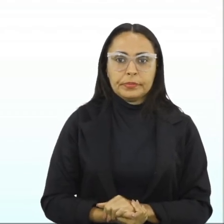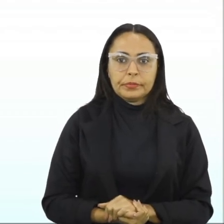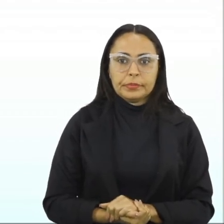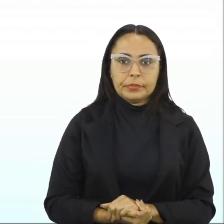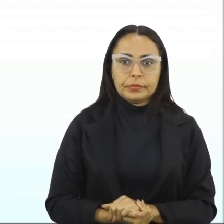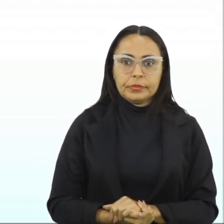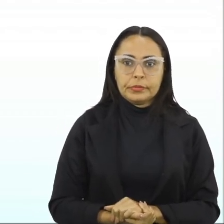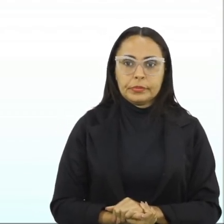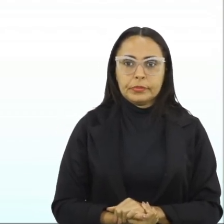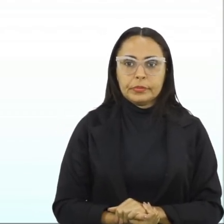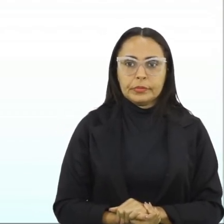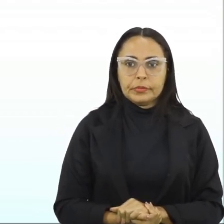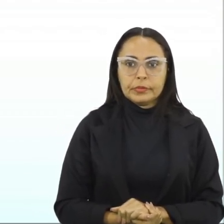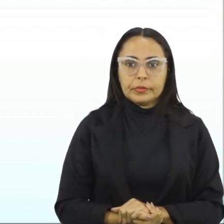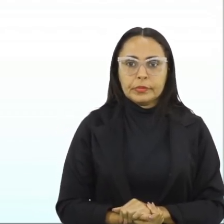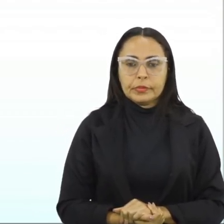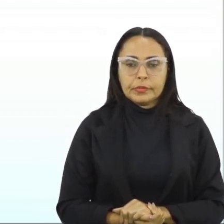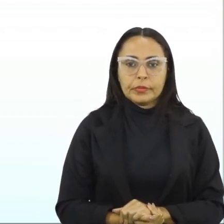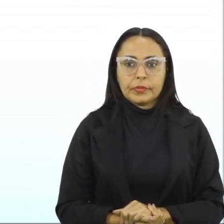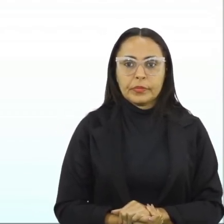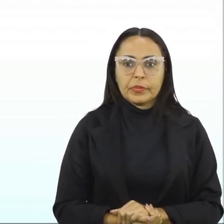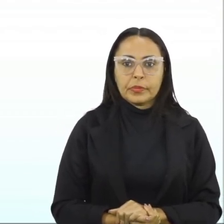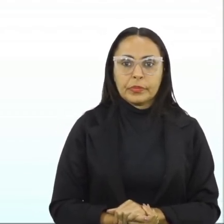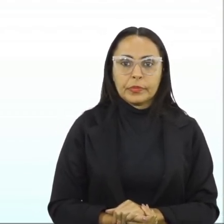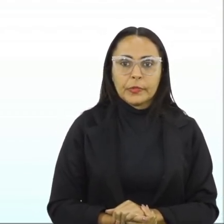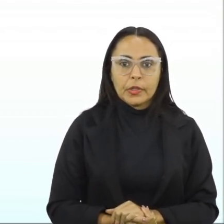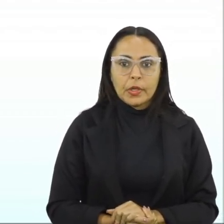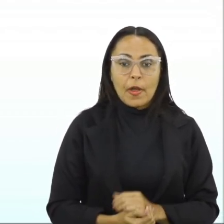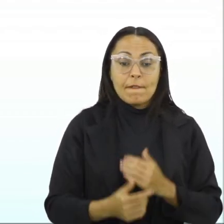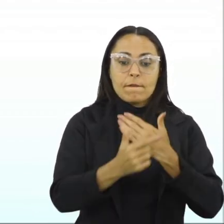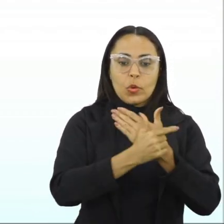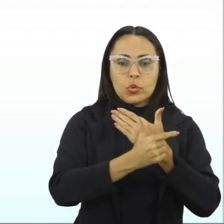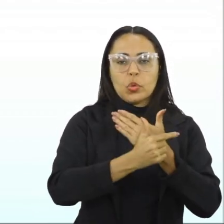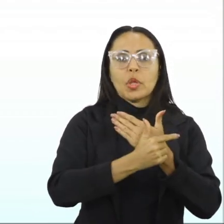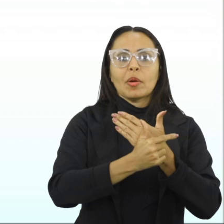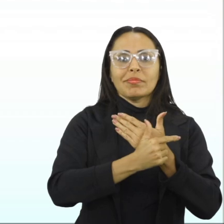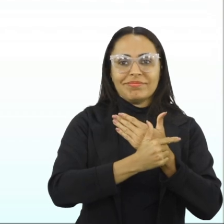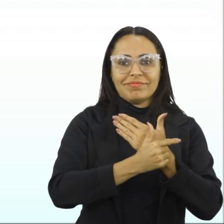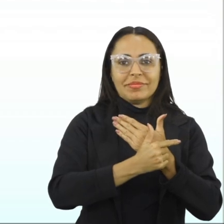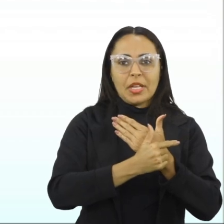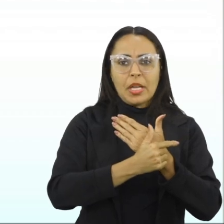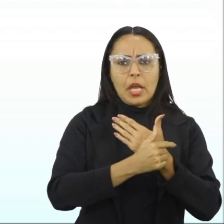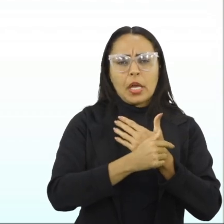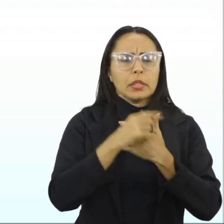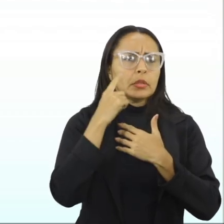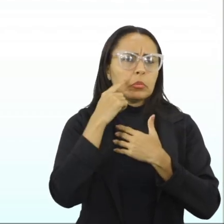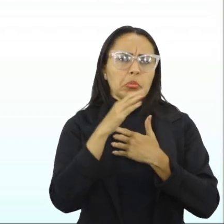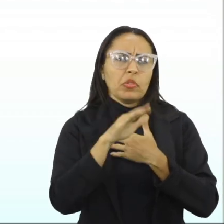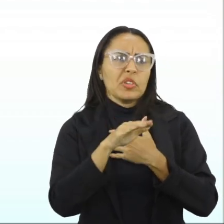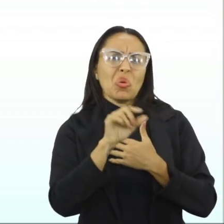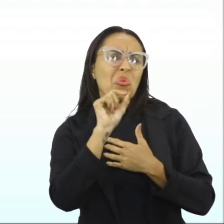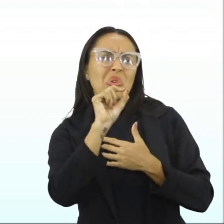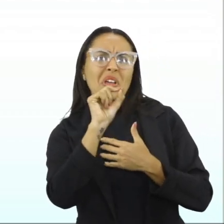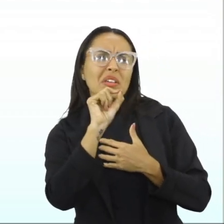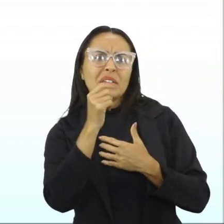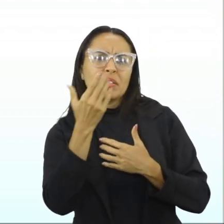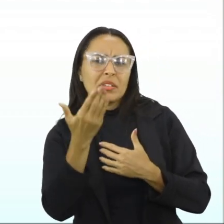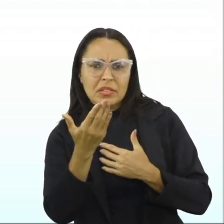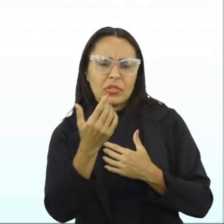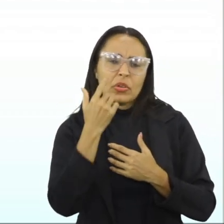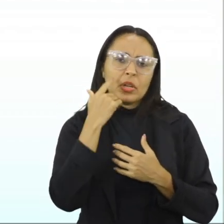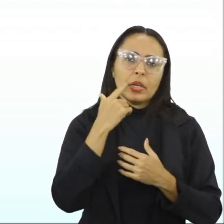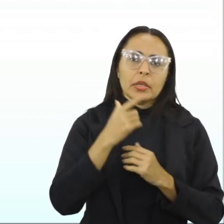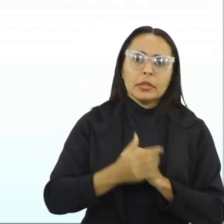É porque isso aqui vem de uma diversidade funcional. Aí você pode dizer assim, Tubarão, mas o que é assim diversidade